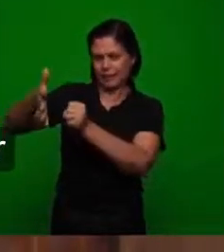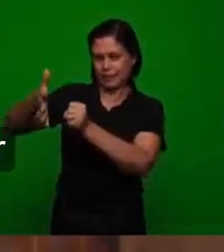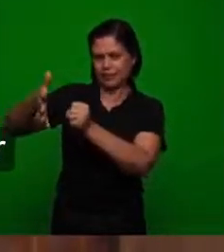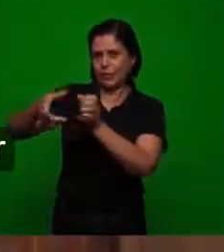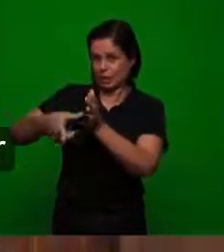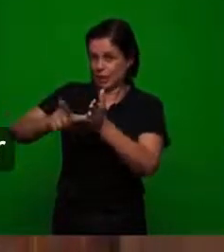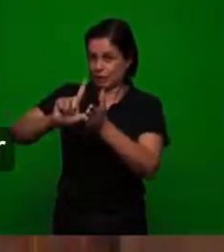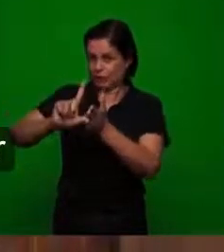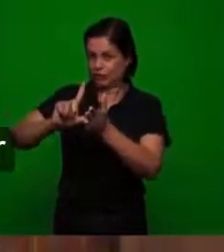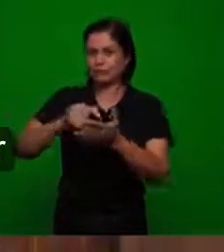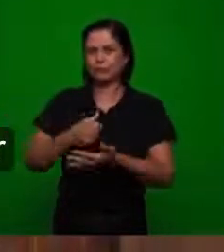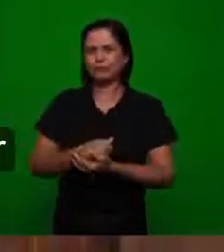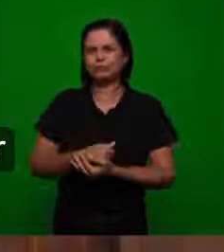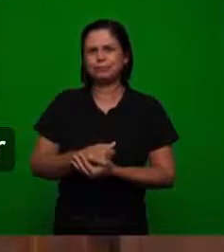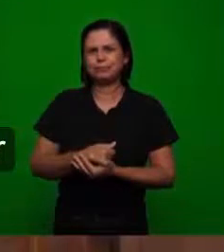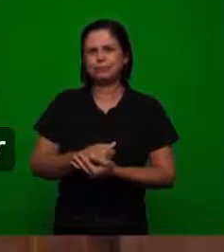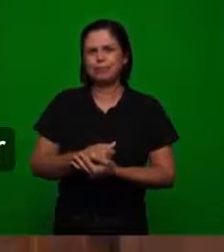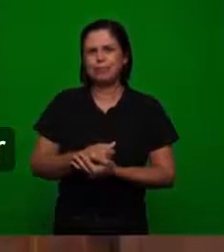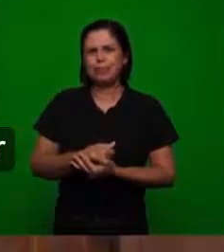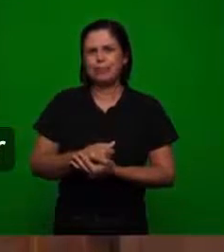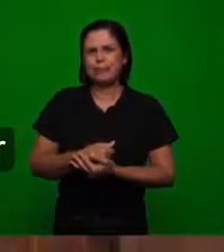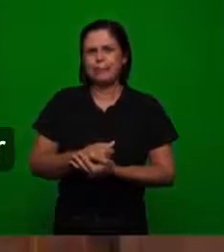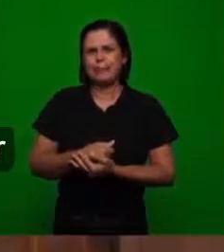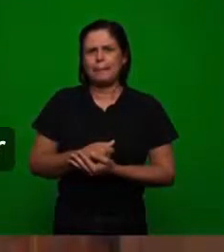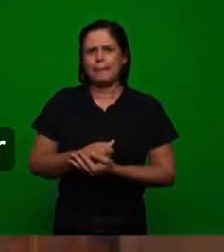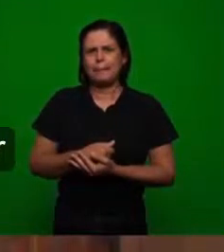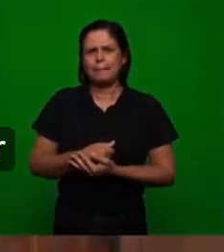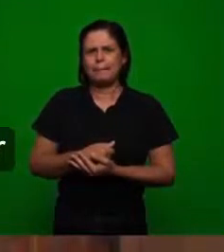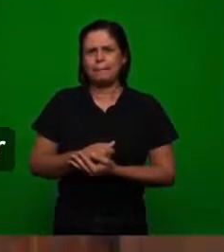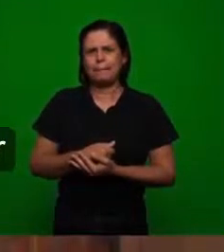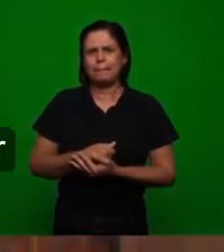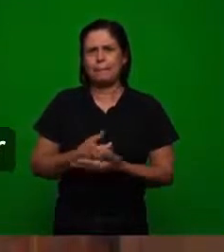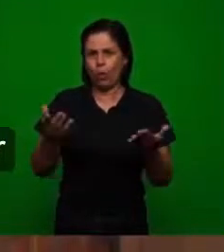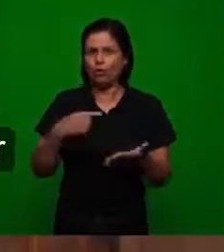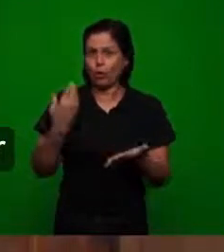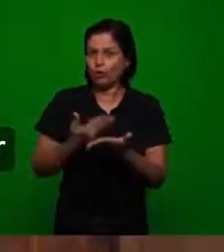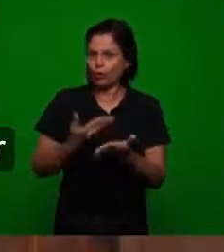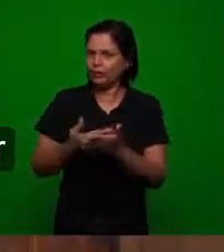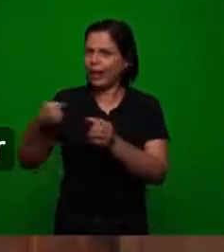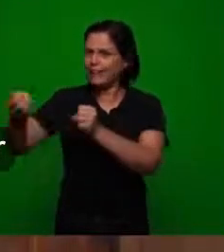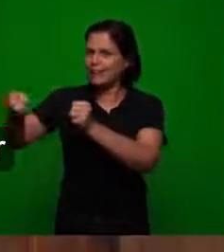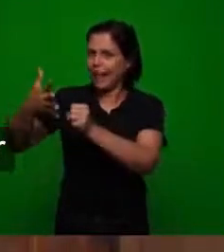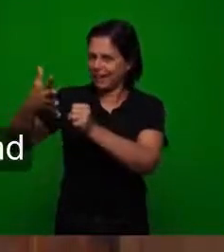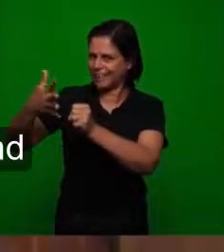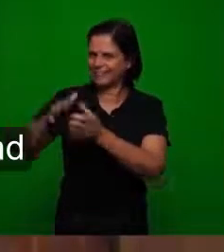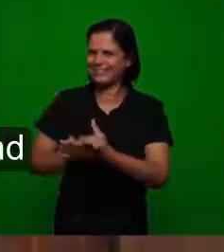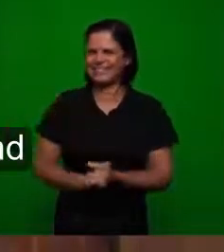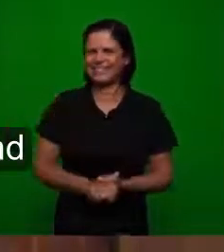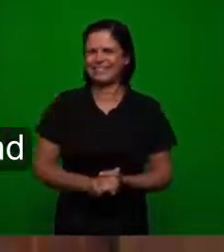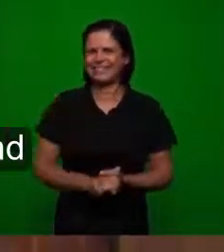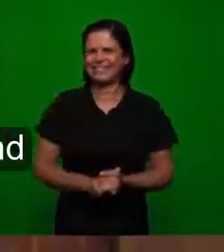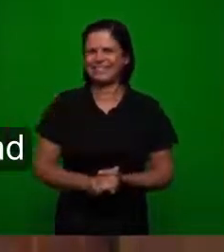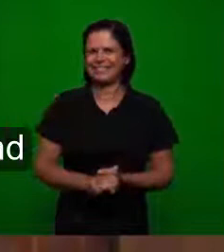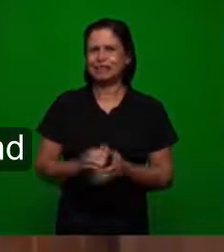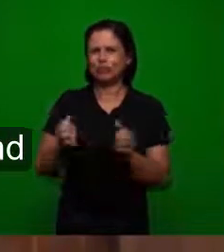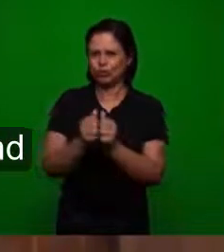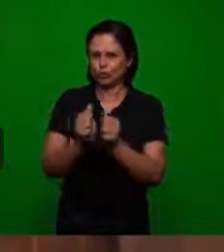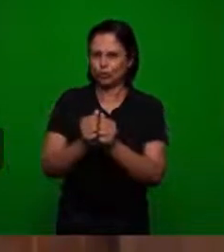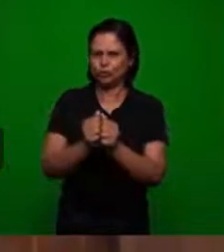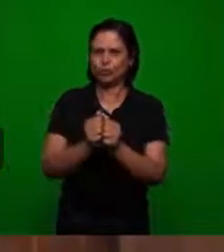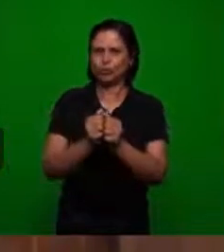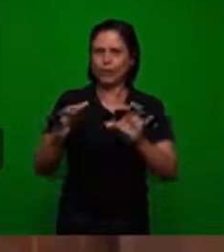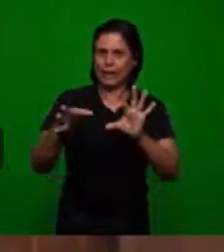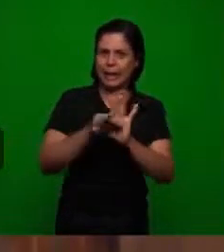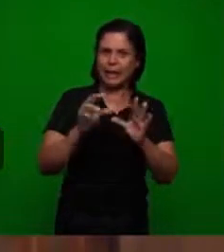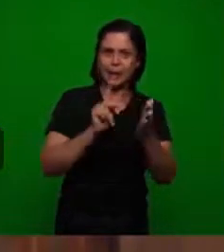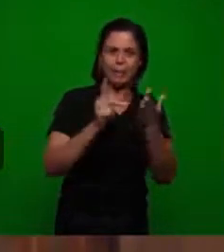que é a carta será estudada hoje, juntamente com a parábola do tesouro, quero lembrar